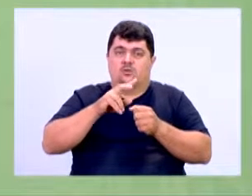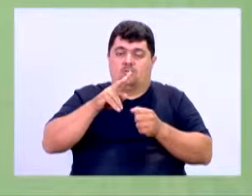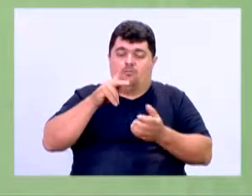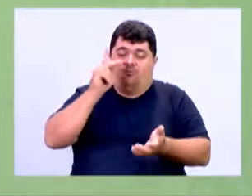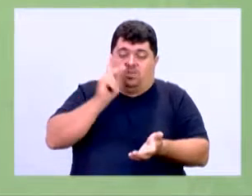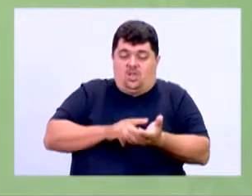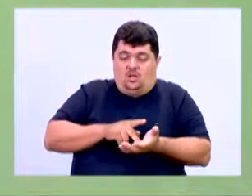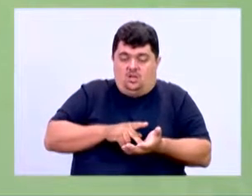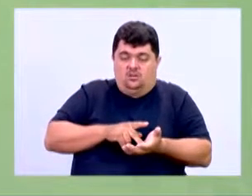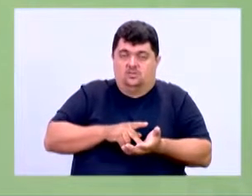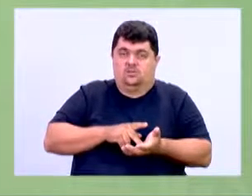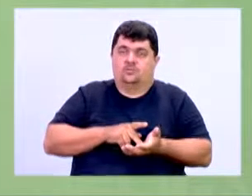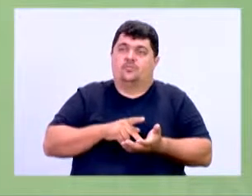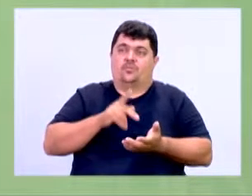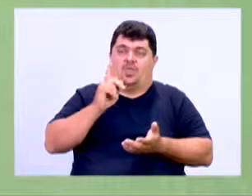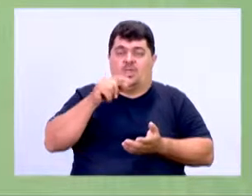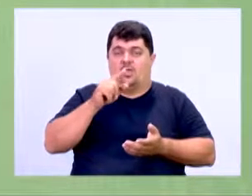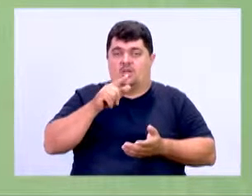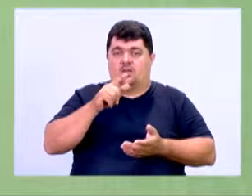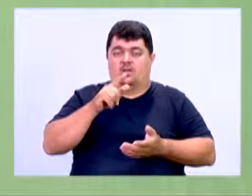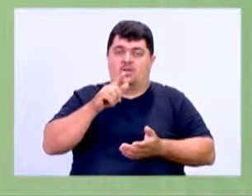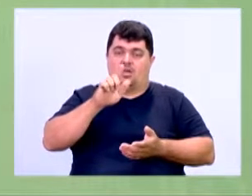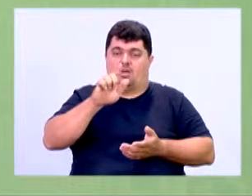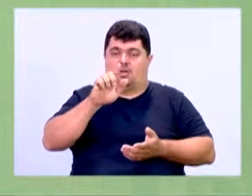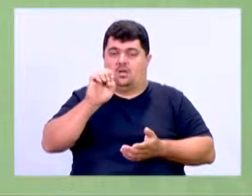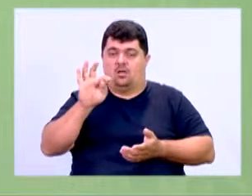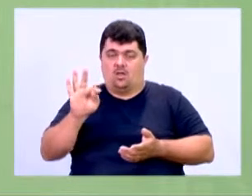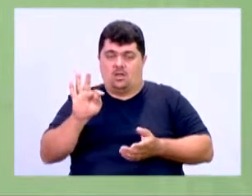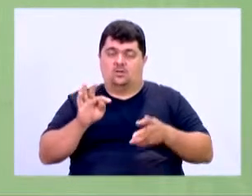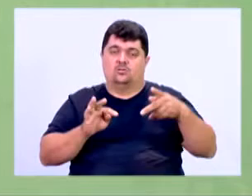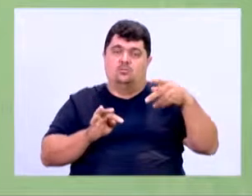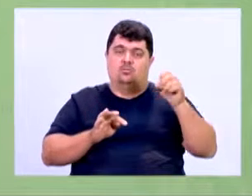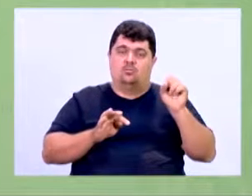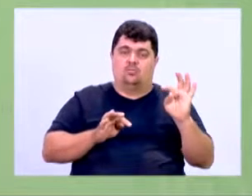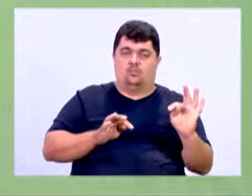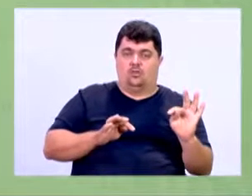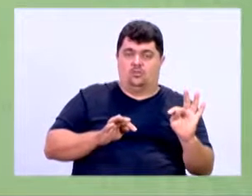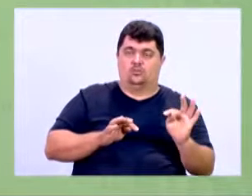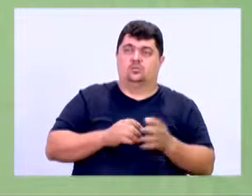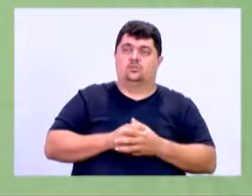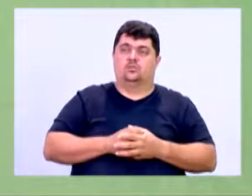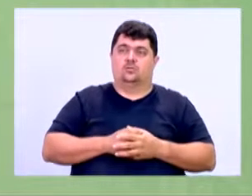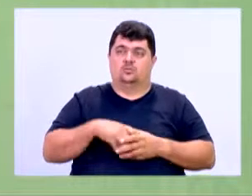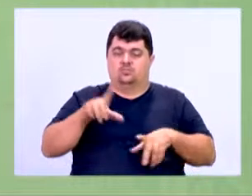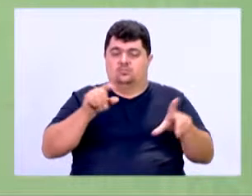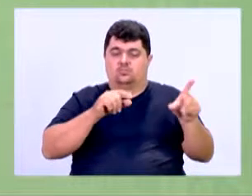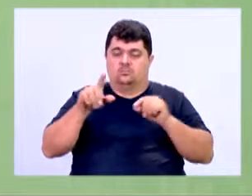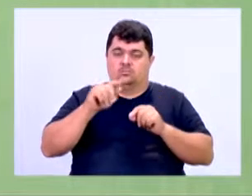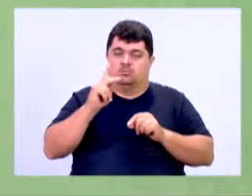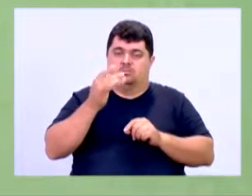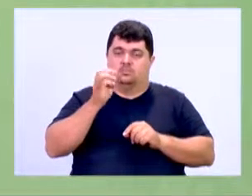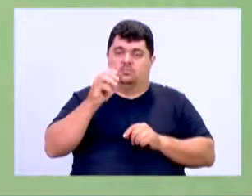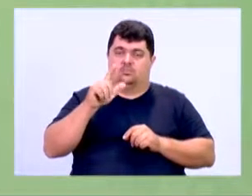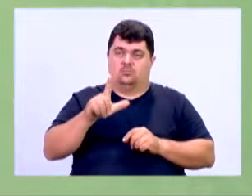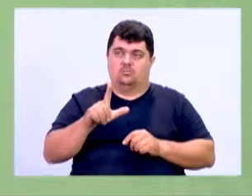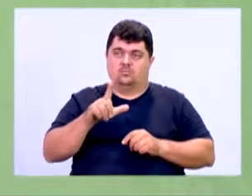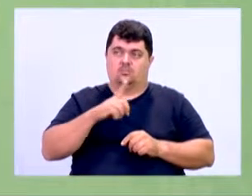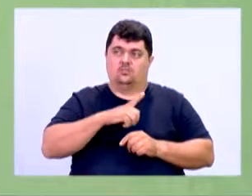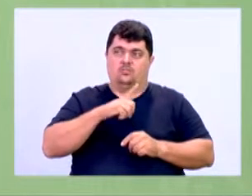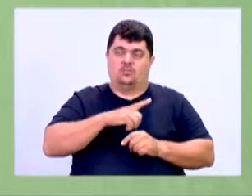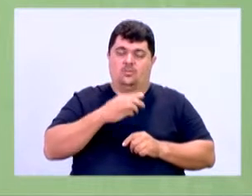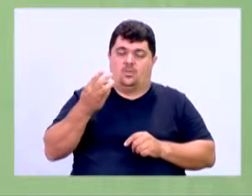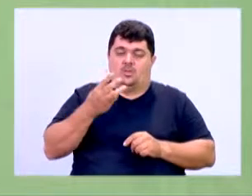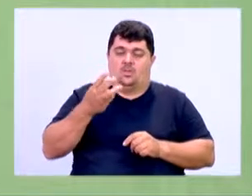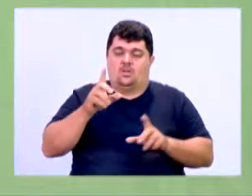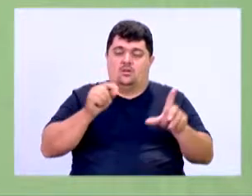validação, que são os famosos métodos GET e POST. Na definição de um formulário em HTML, 3 atributos